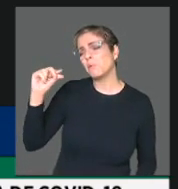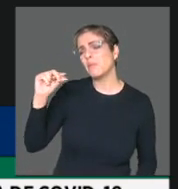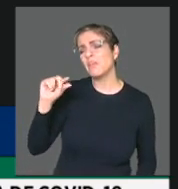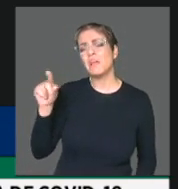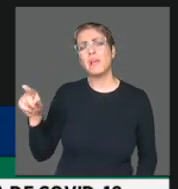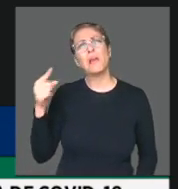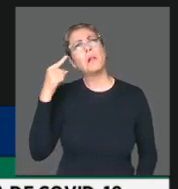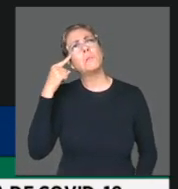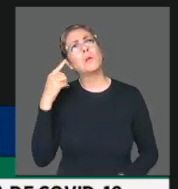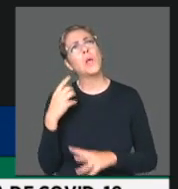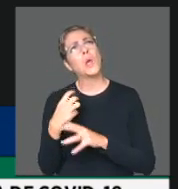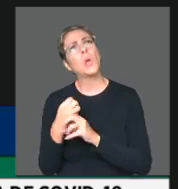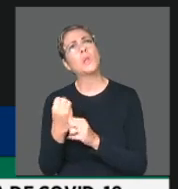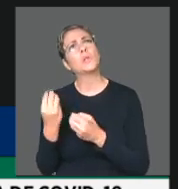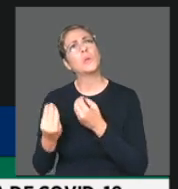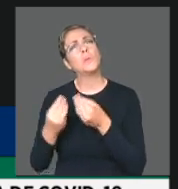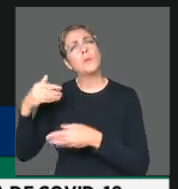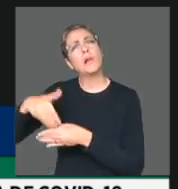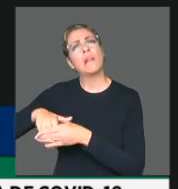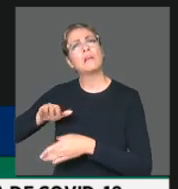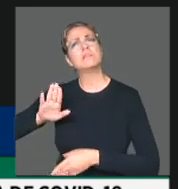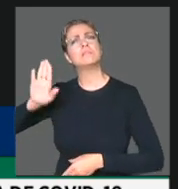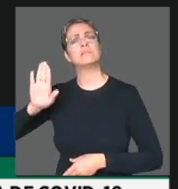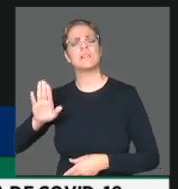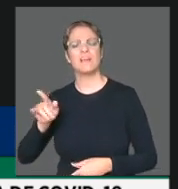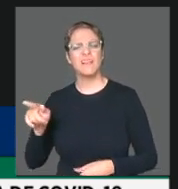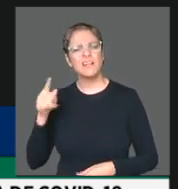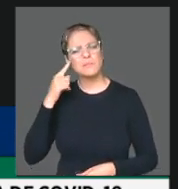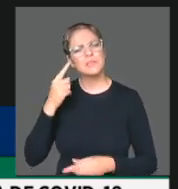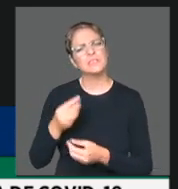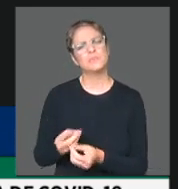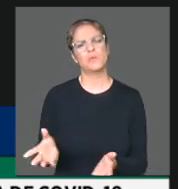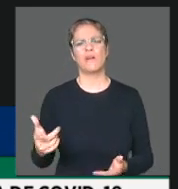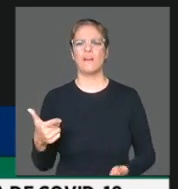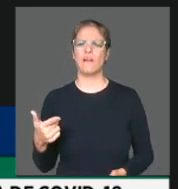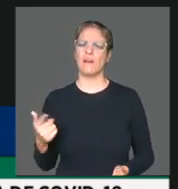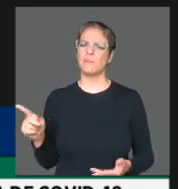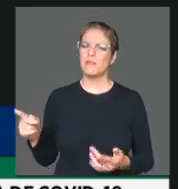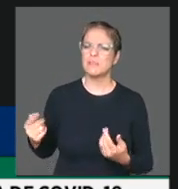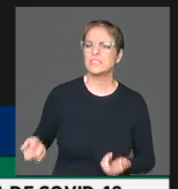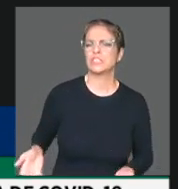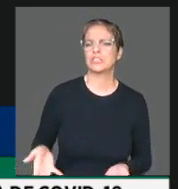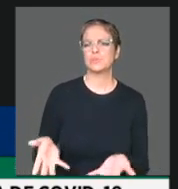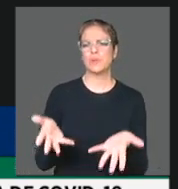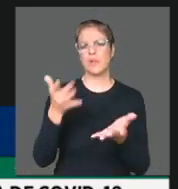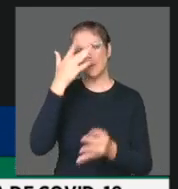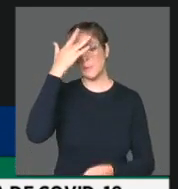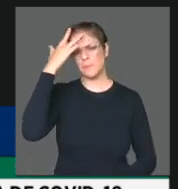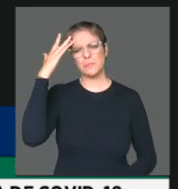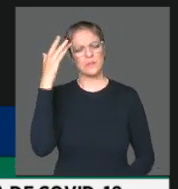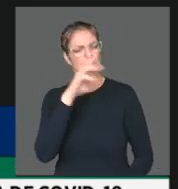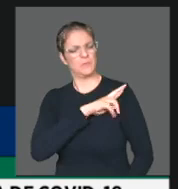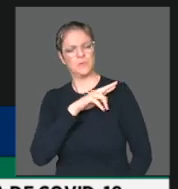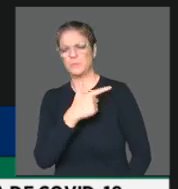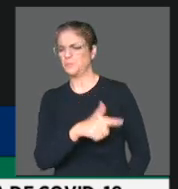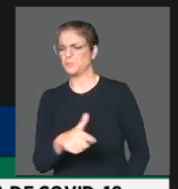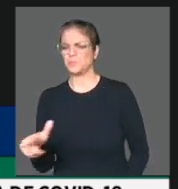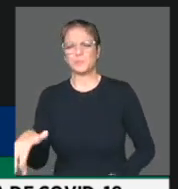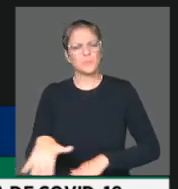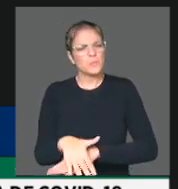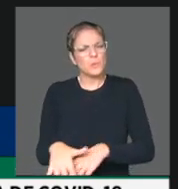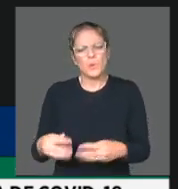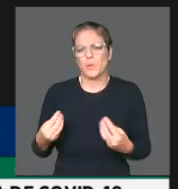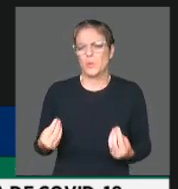conta de eleição. O presidente está falando em entregar armas e estimulando pessoas completamente irresponsáveis nas